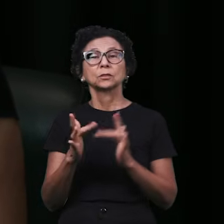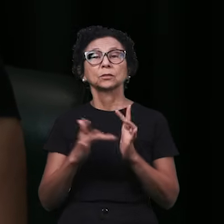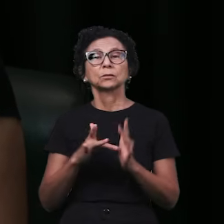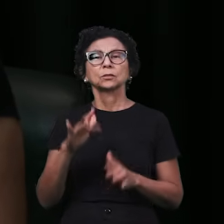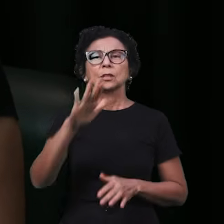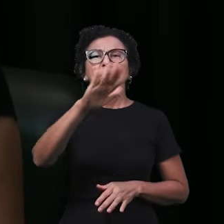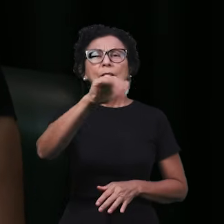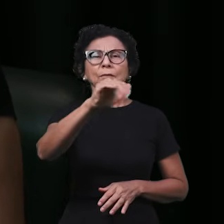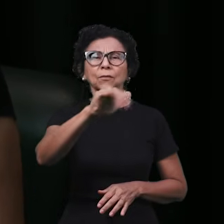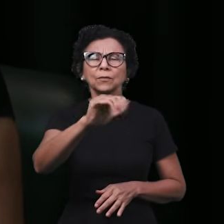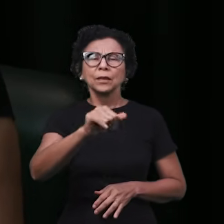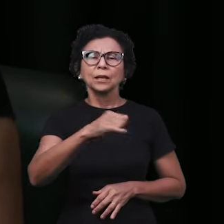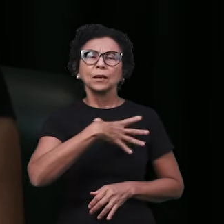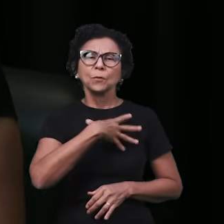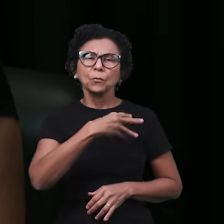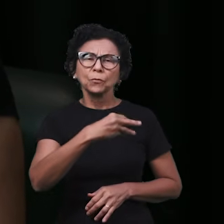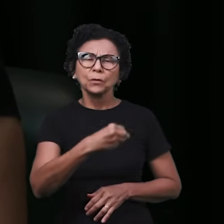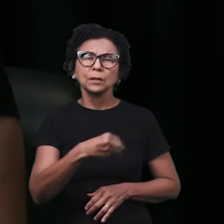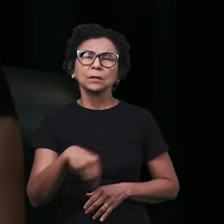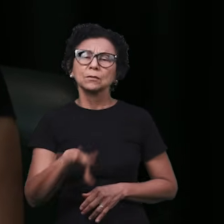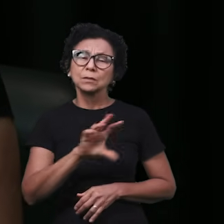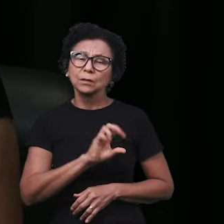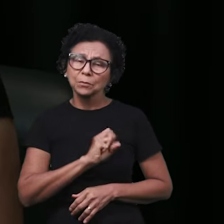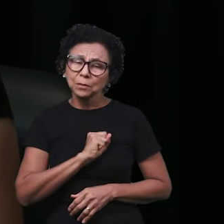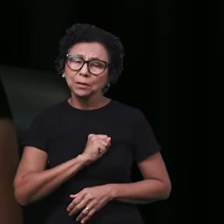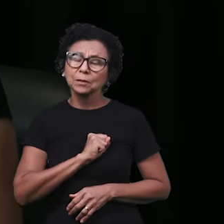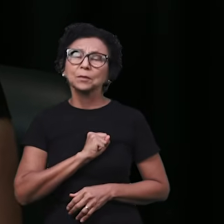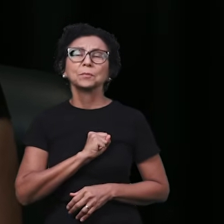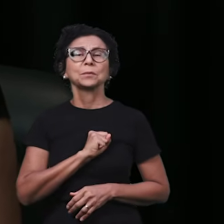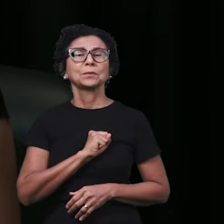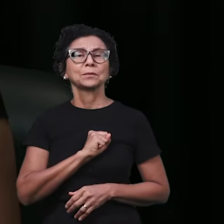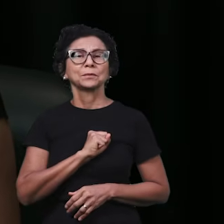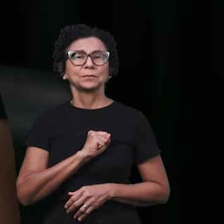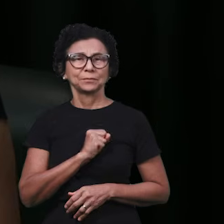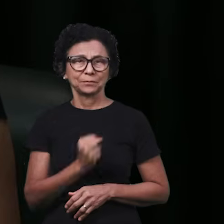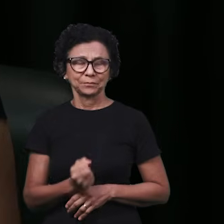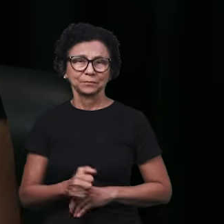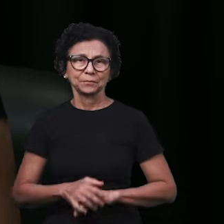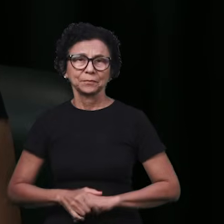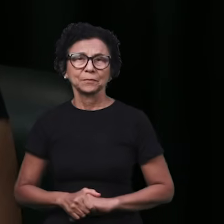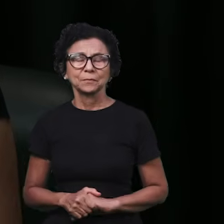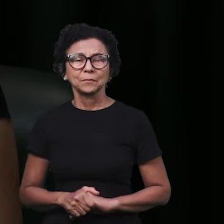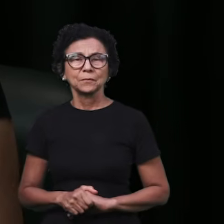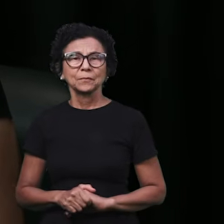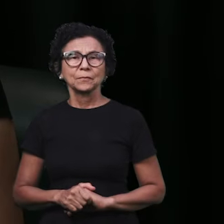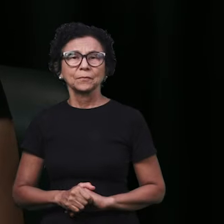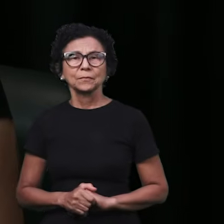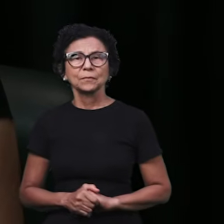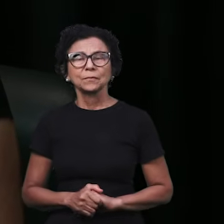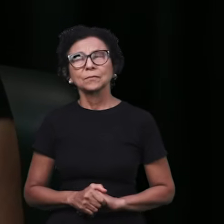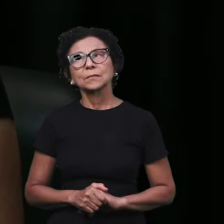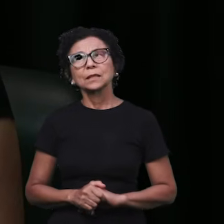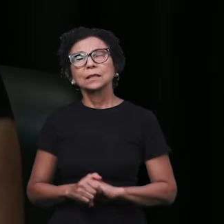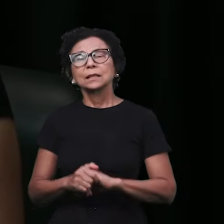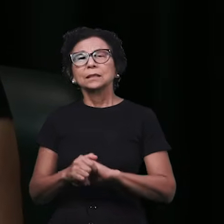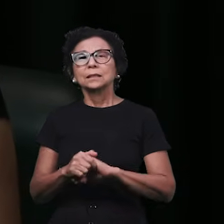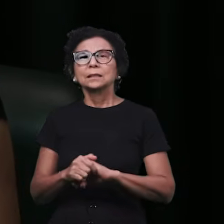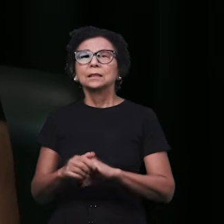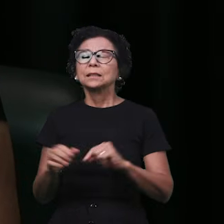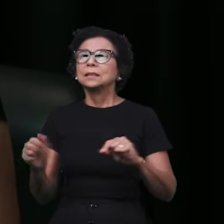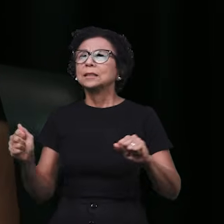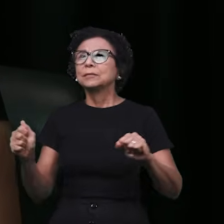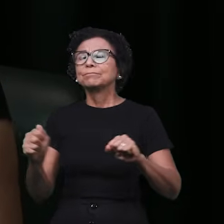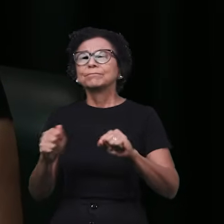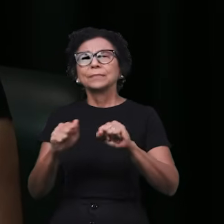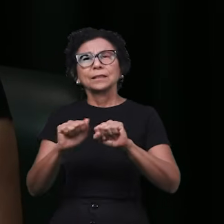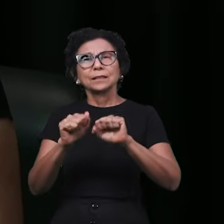novo convertido, aceitar Jesus. Mas aqui é morar além do horizonte. Morar além do horizonte é você já